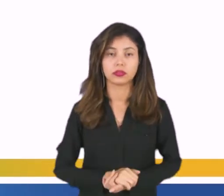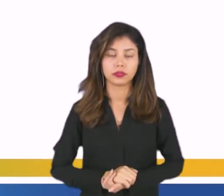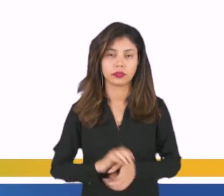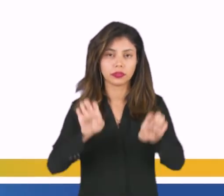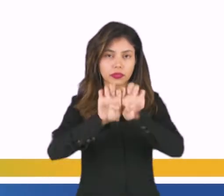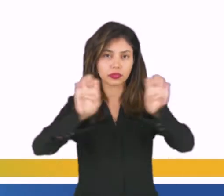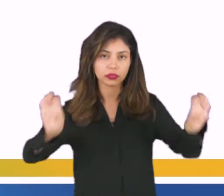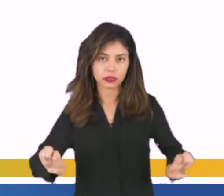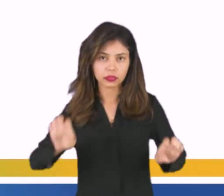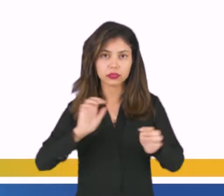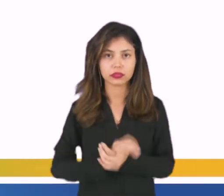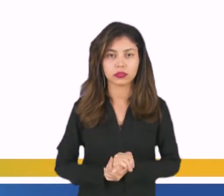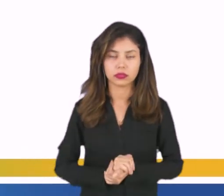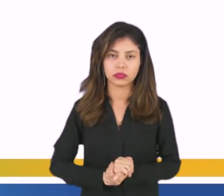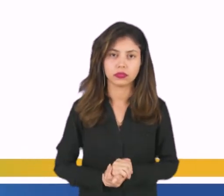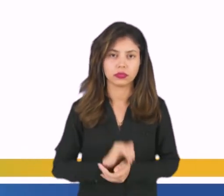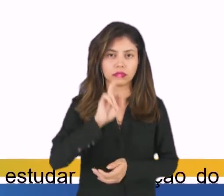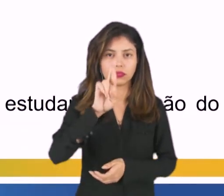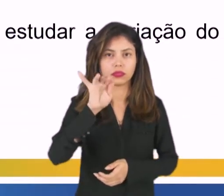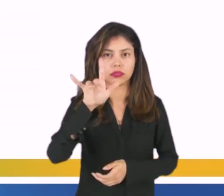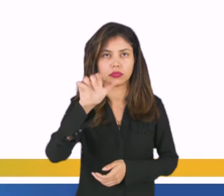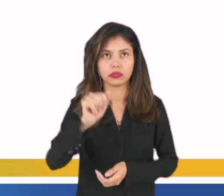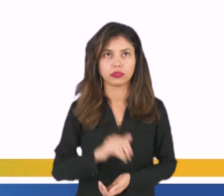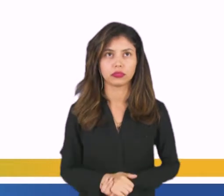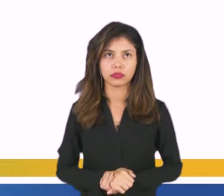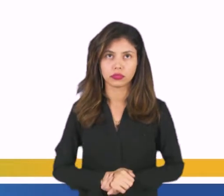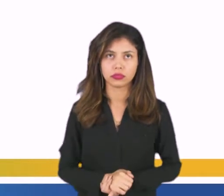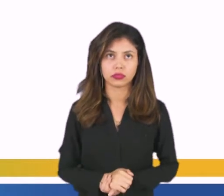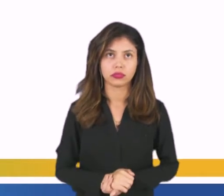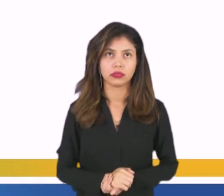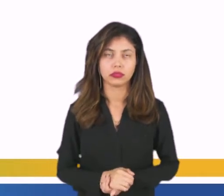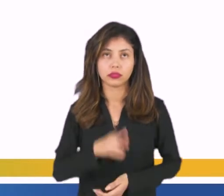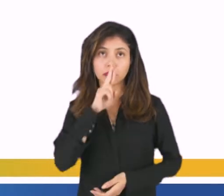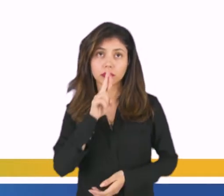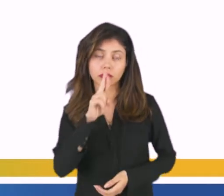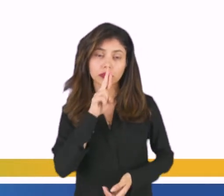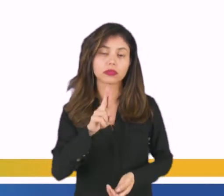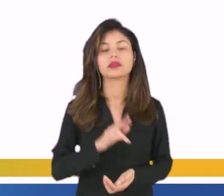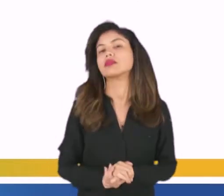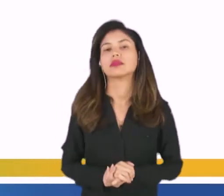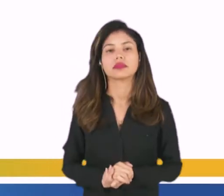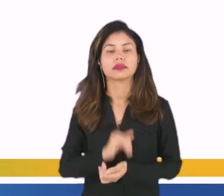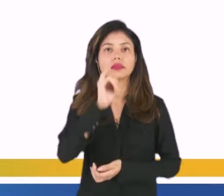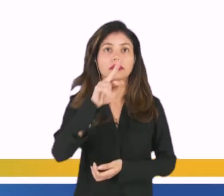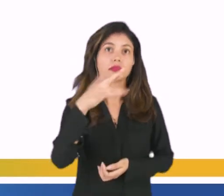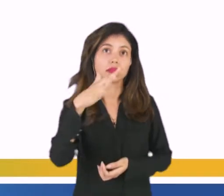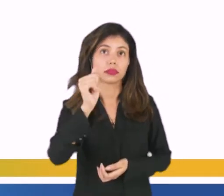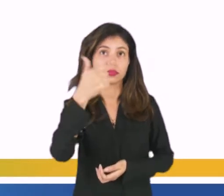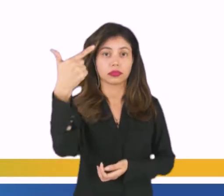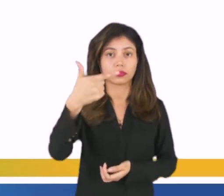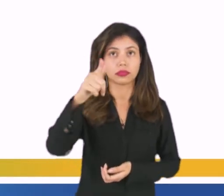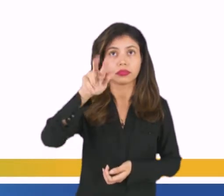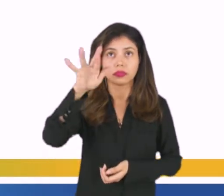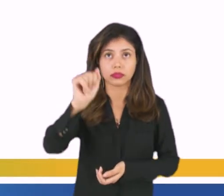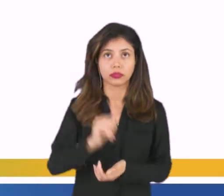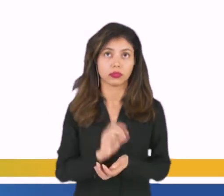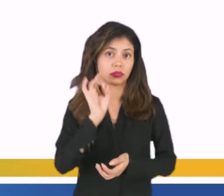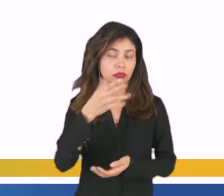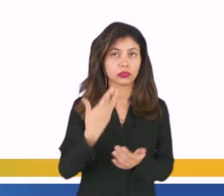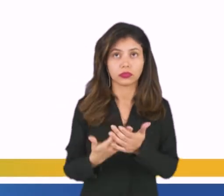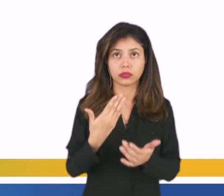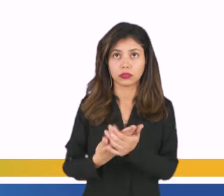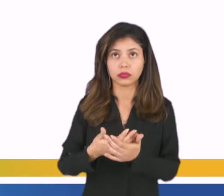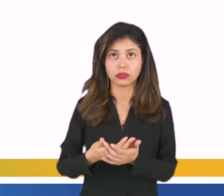equação, pertencente aos reais. Para resolver uma inequação do segundo grau,